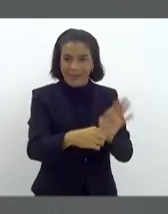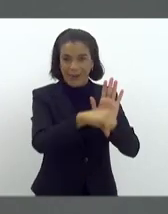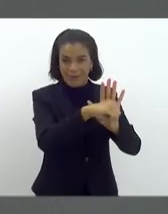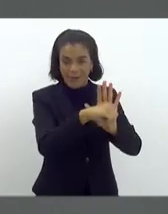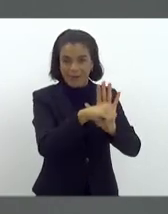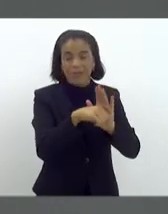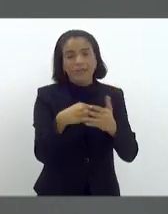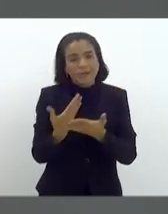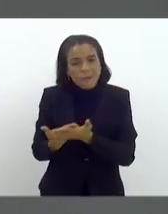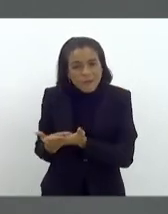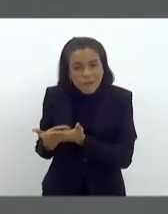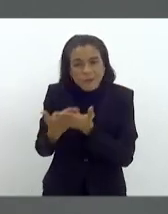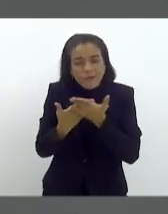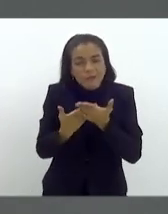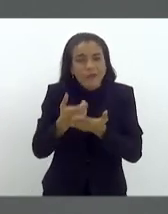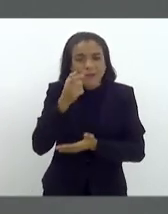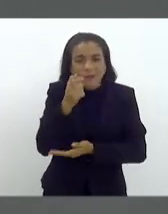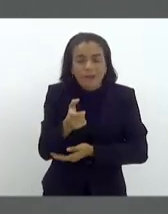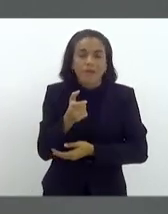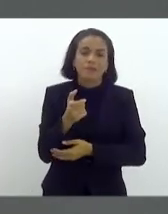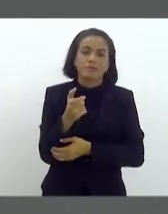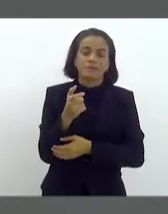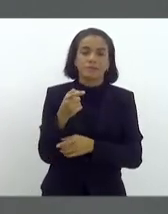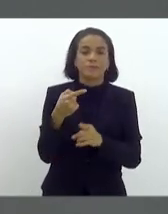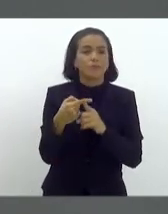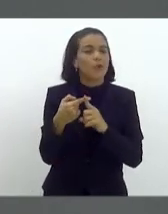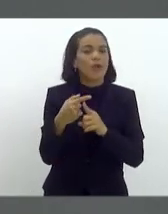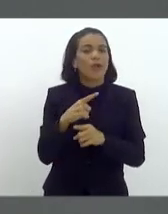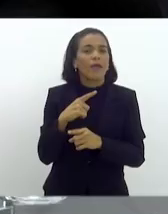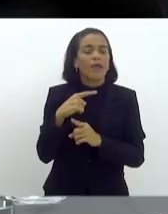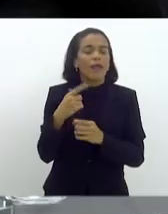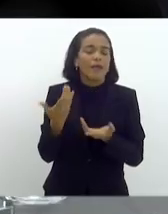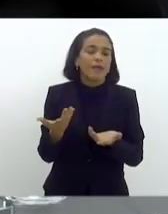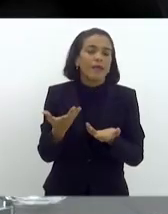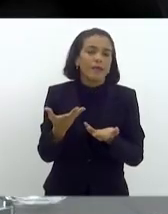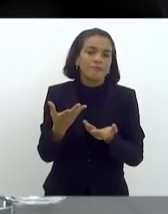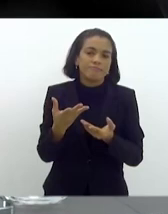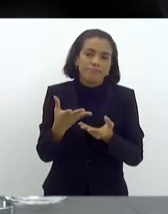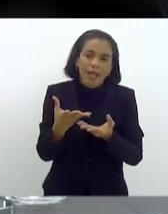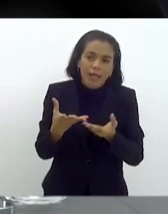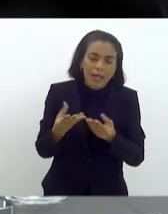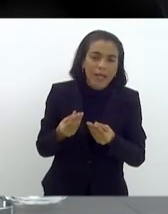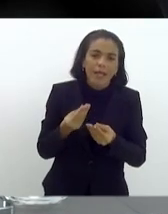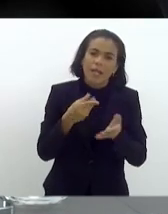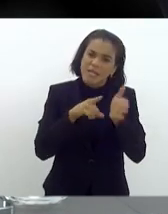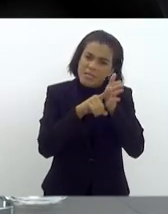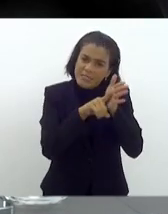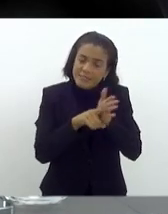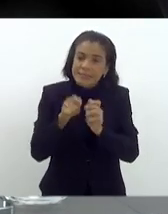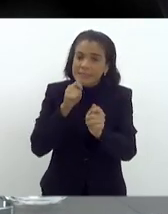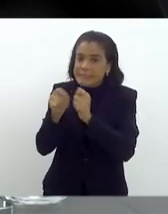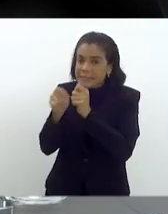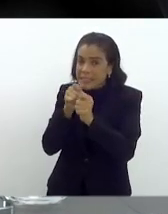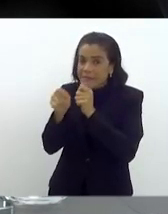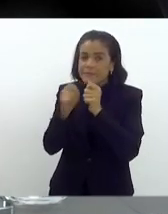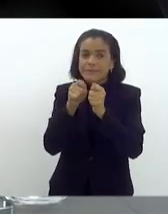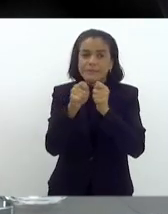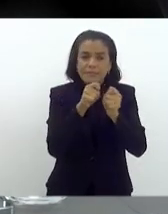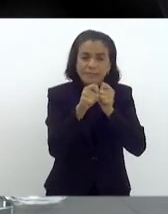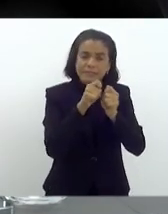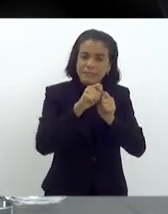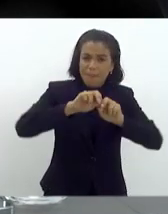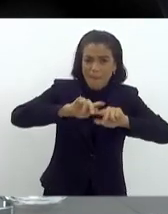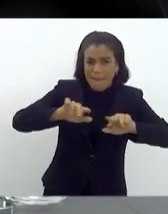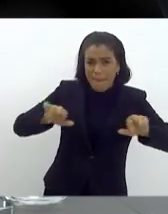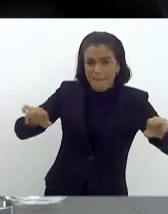esse estudo ele é muito interessante porque ele contemplou também entrevistas com atores jurídicos das